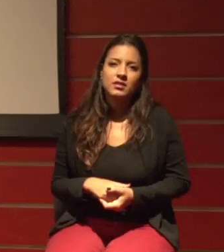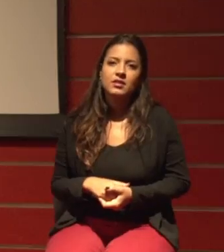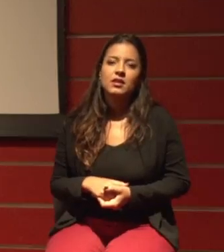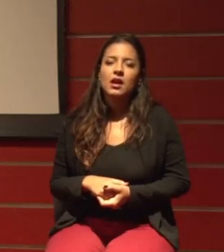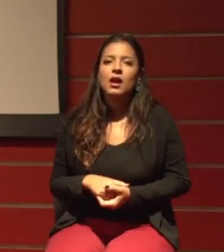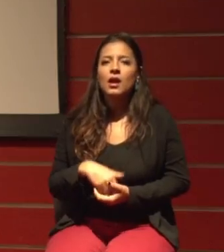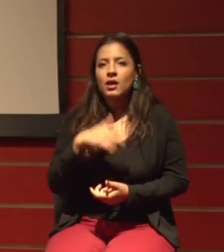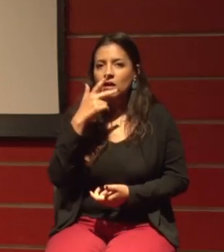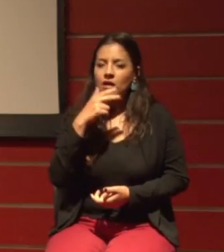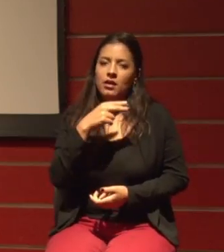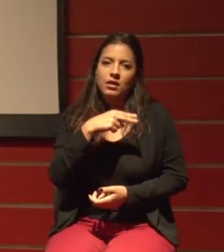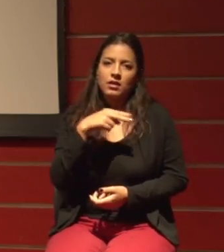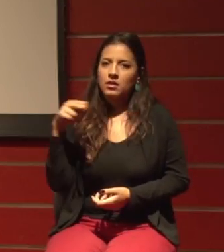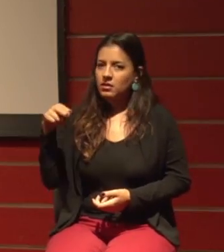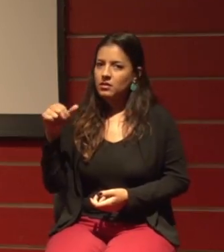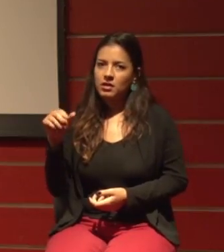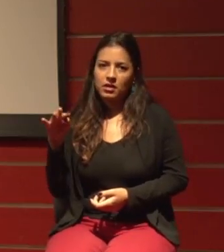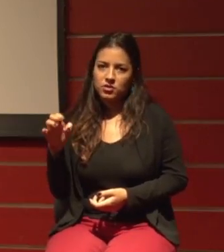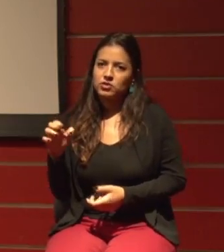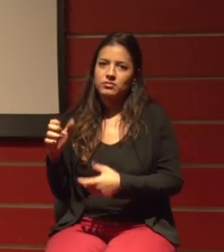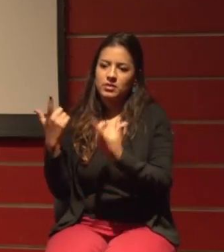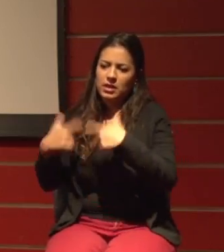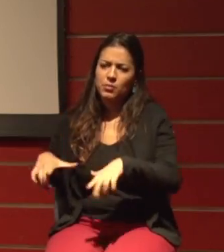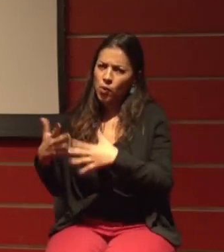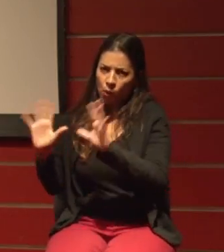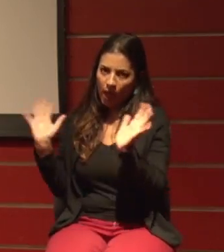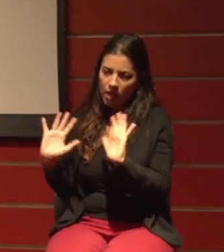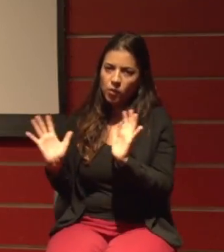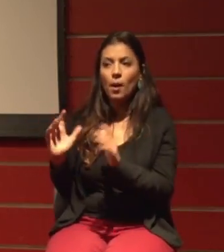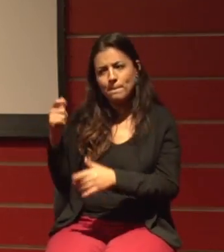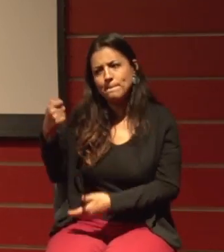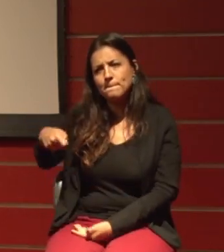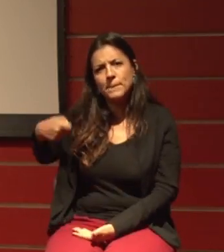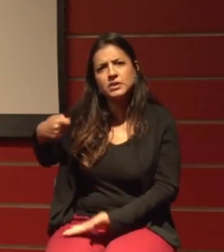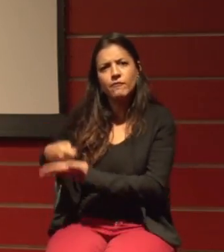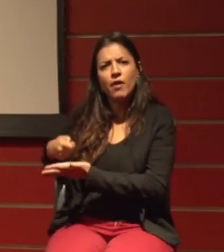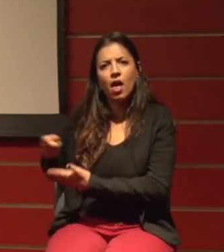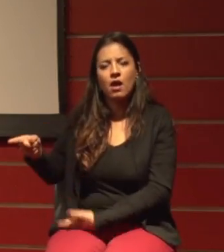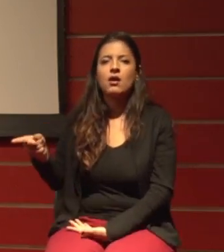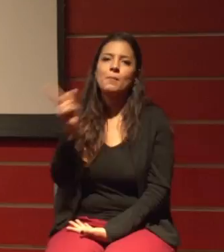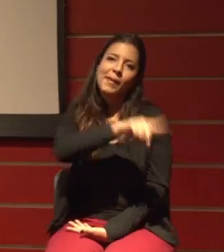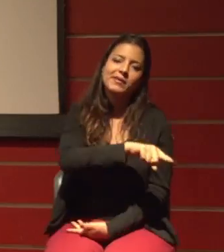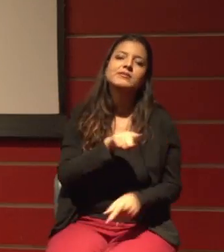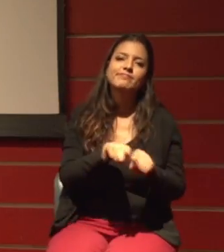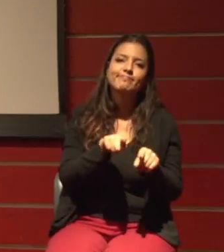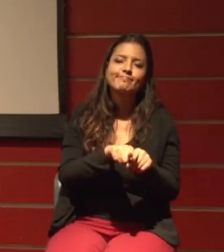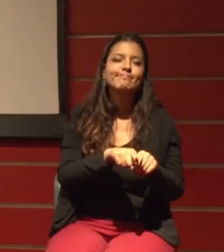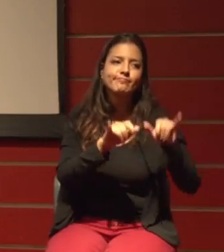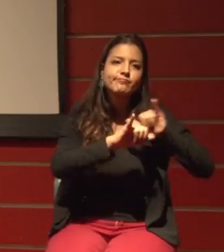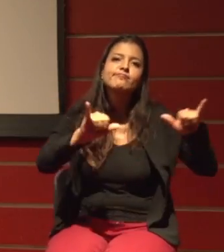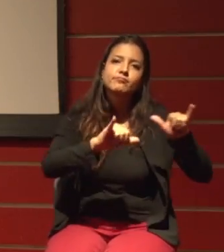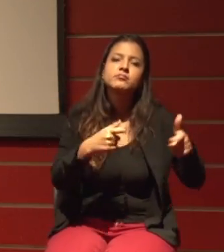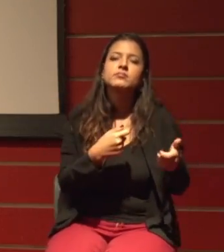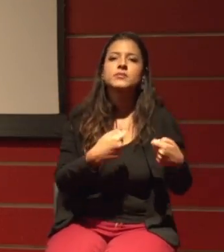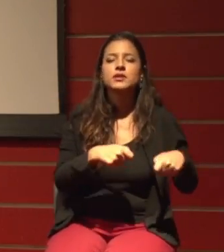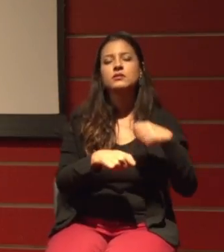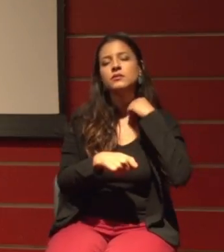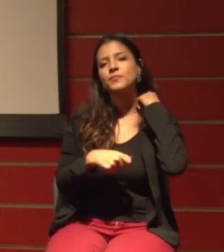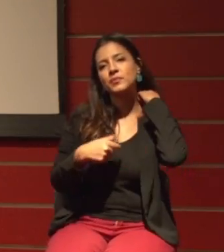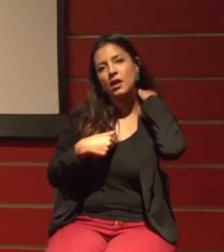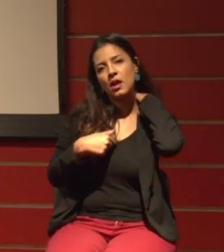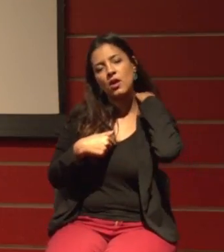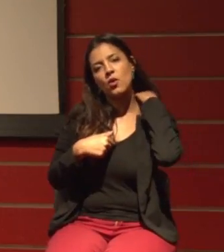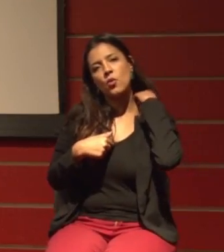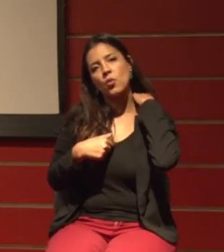sem querer livrar o Nate Parker né tem que se falar sim né mas mas também fale do outro sei lá uma é uma coisa e aí eu li essa